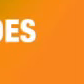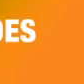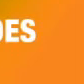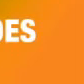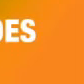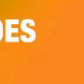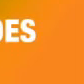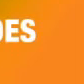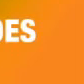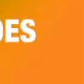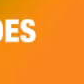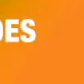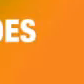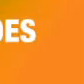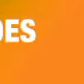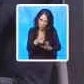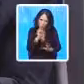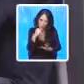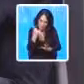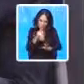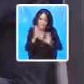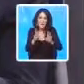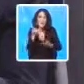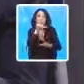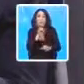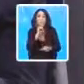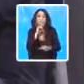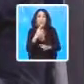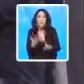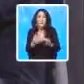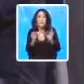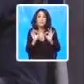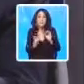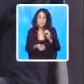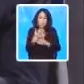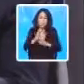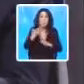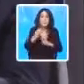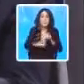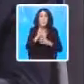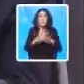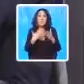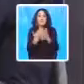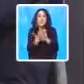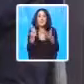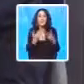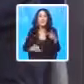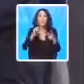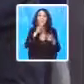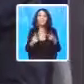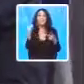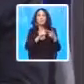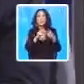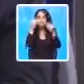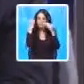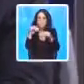vai melhorar o programa Novas Oportunidades. As novas oportunidades foram constituídas desde o início para dar uma segunda oportunidade